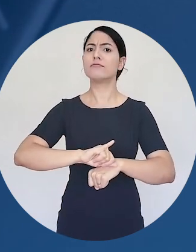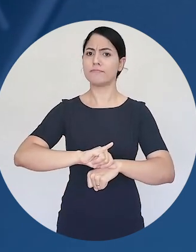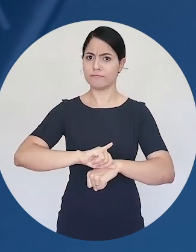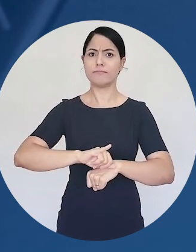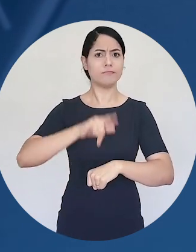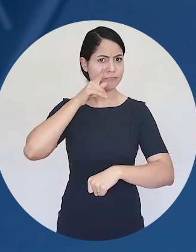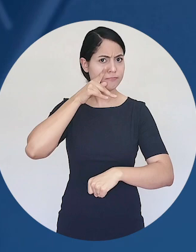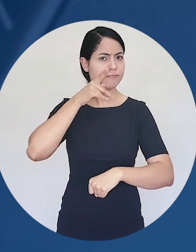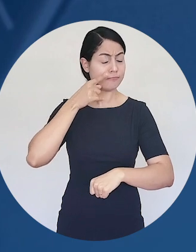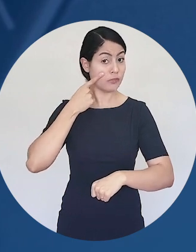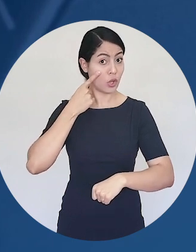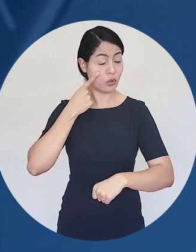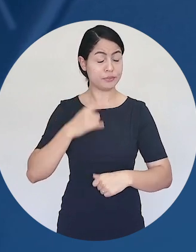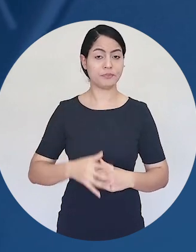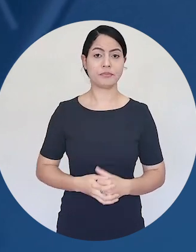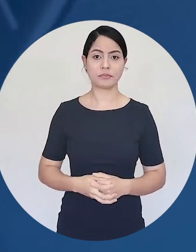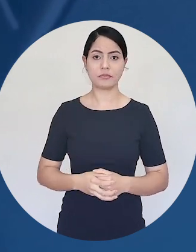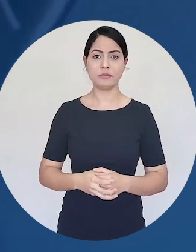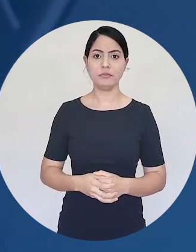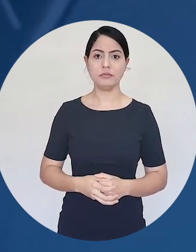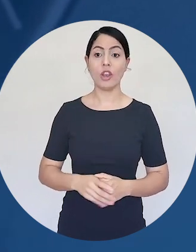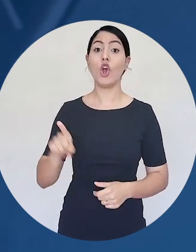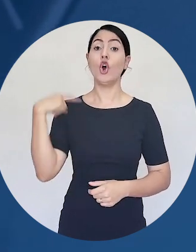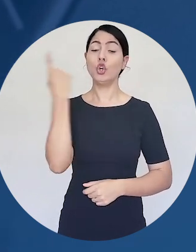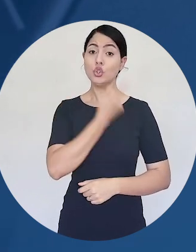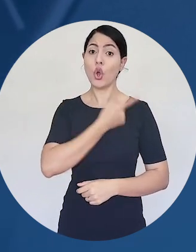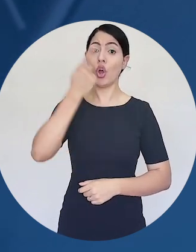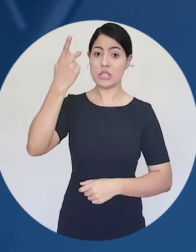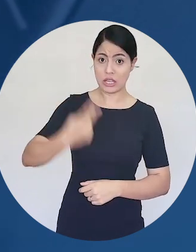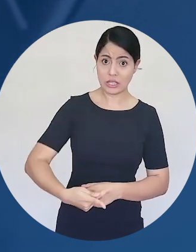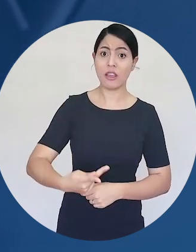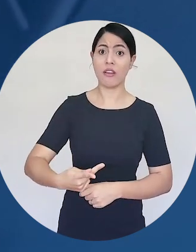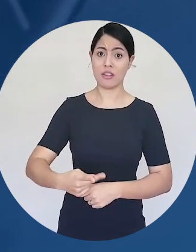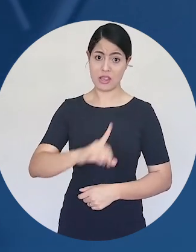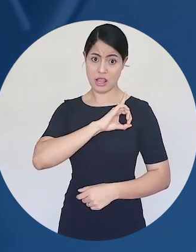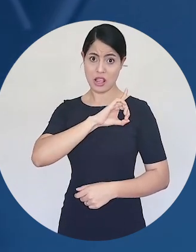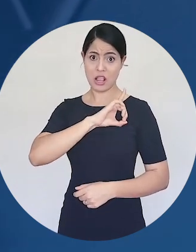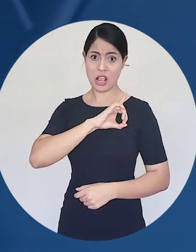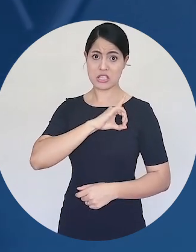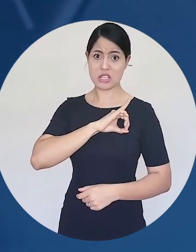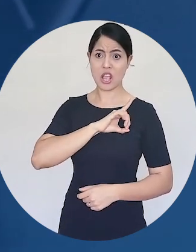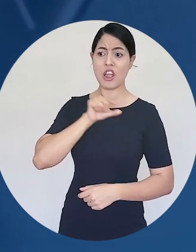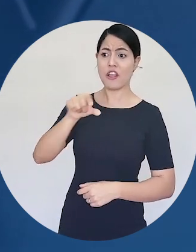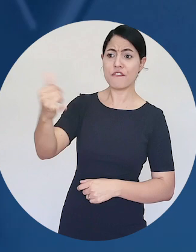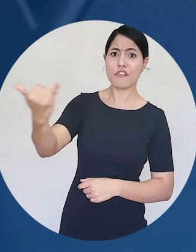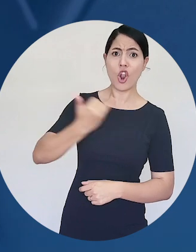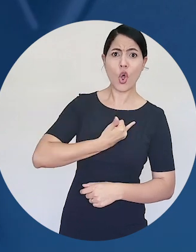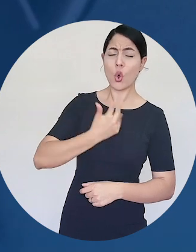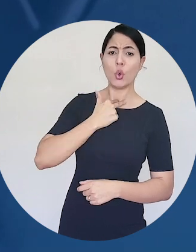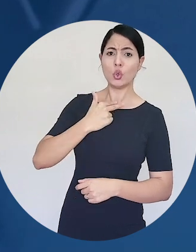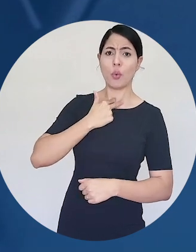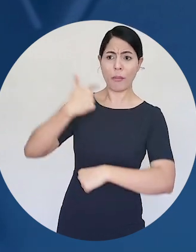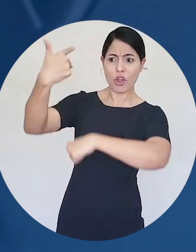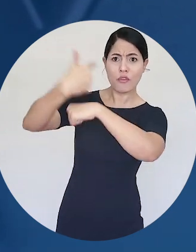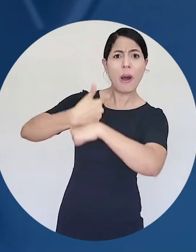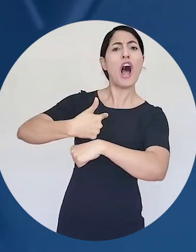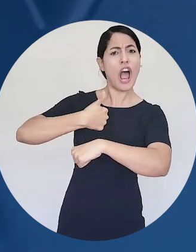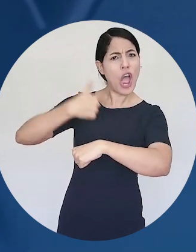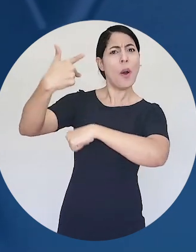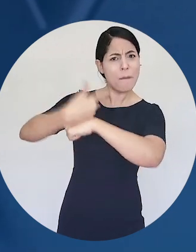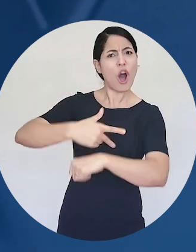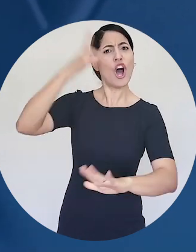central de polícia, quando foi atacado. Estamos aqui na delegacia, o delegado está dizendo que eu não posso filmar agora, eu vou filmar porque eu sou